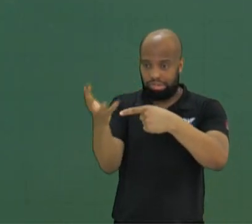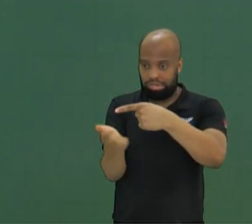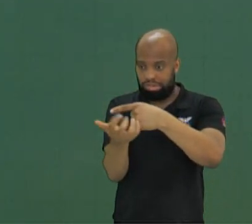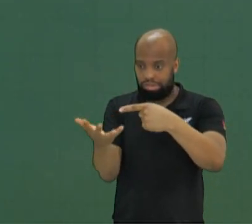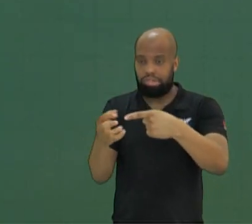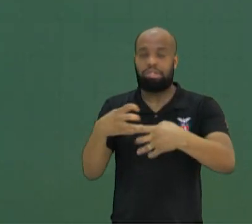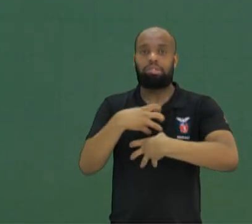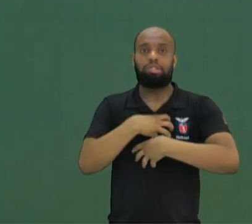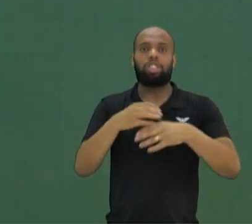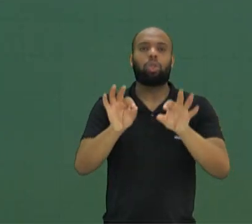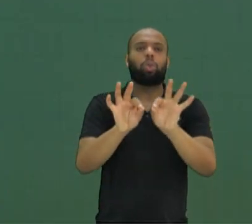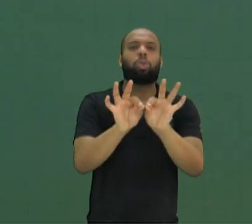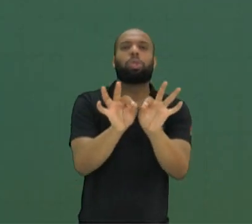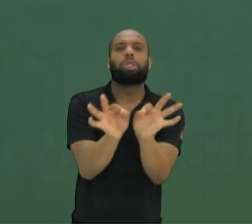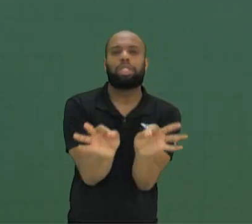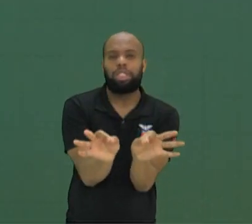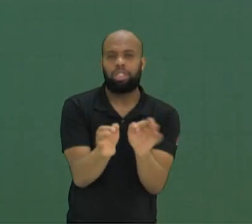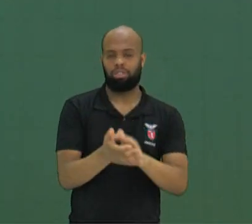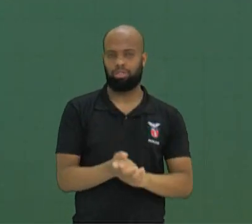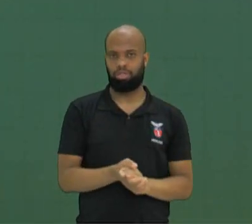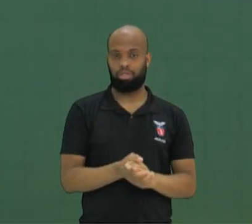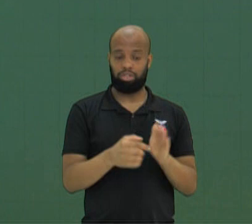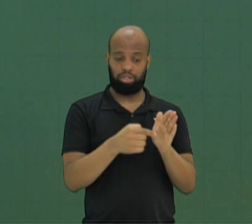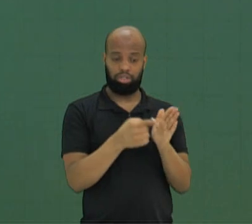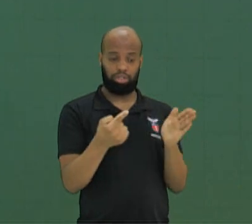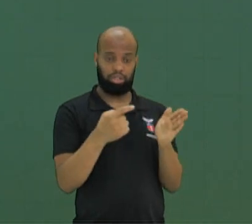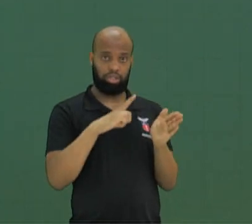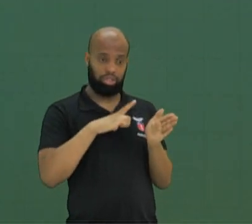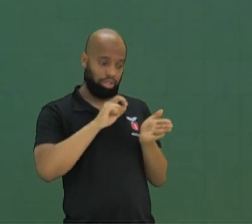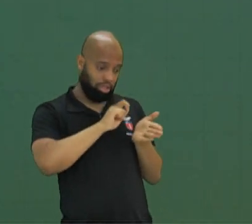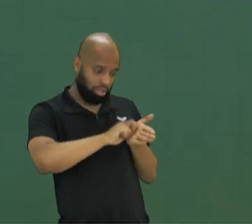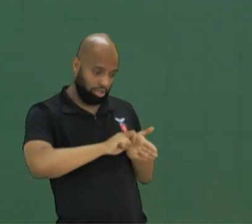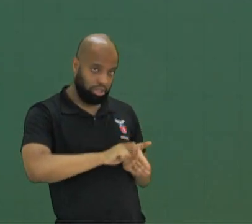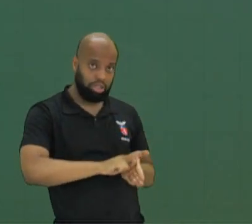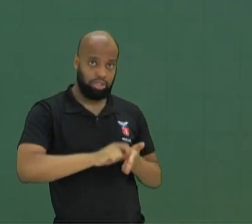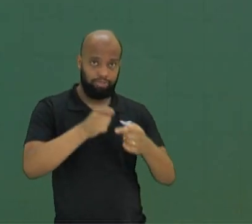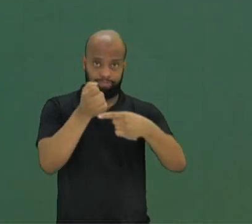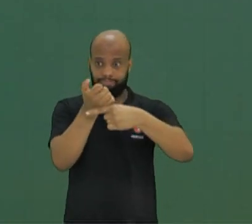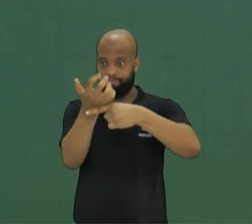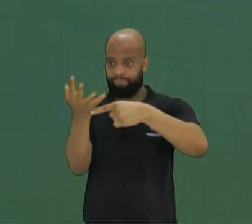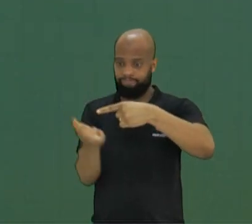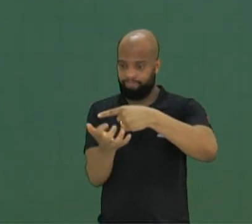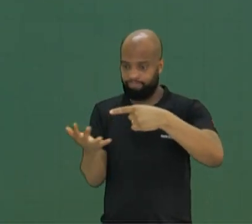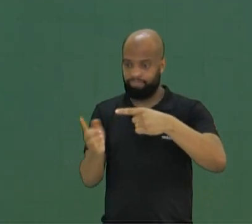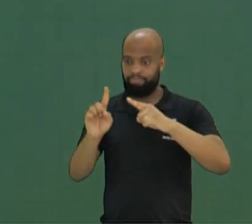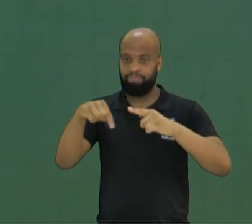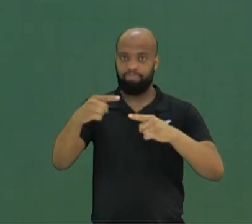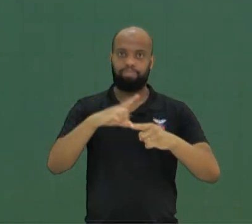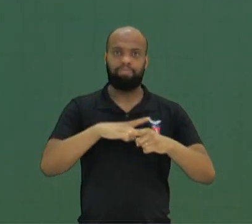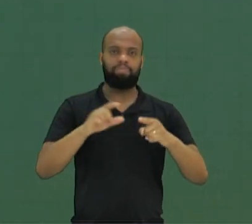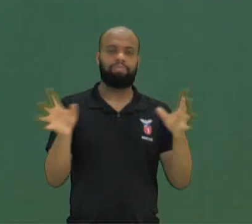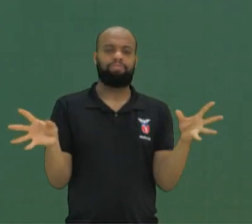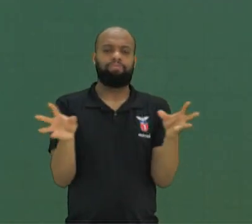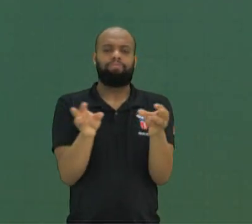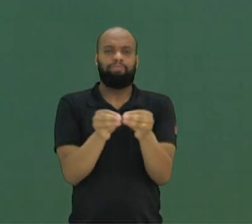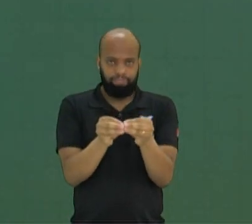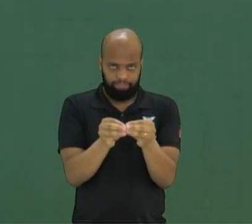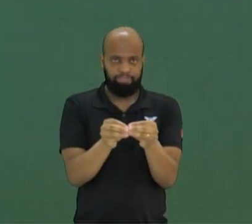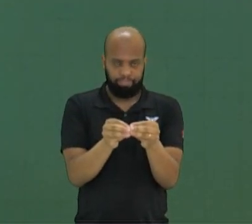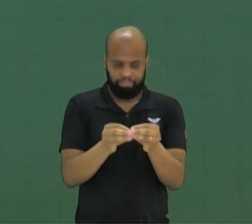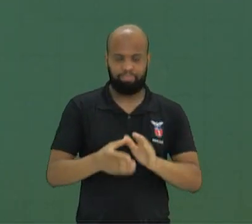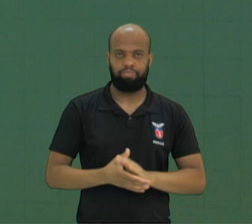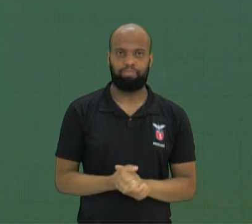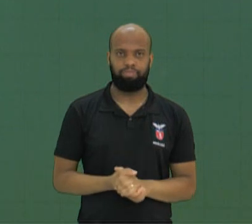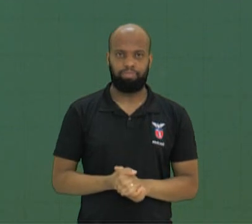simples possível. Tá? Então primeiro eu vou escrever a fração aqui do começo, e depois eu vou simplificar antes de marcar o resultado final. Dá uma